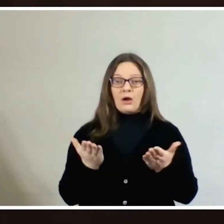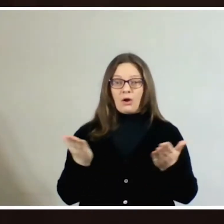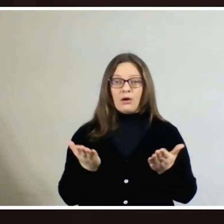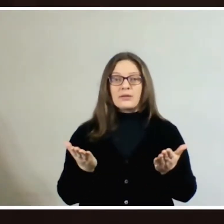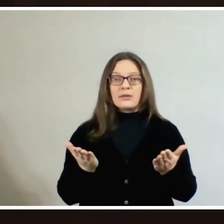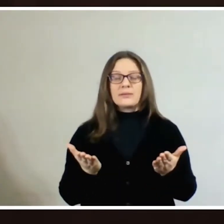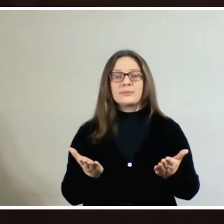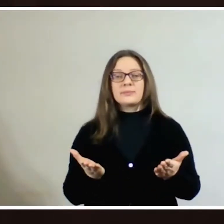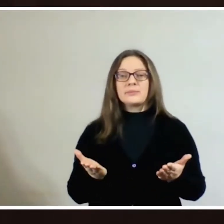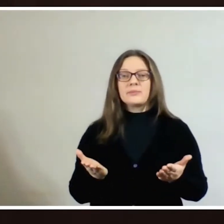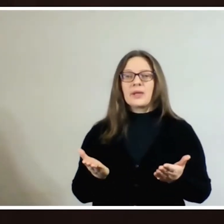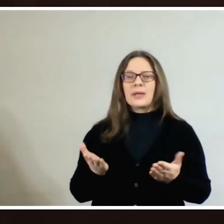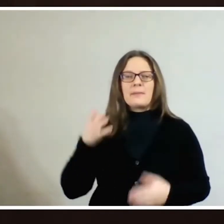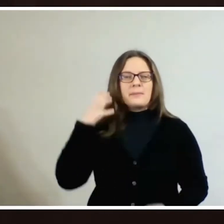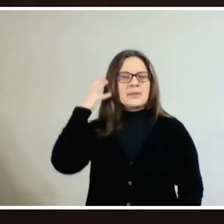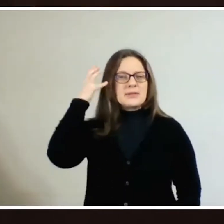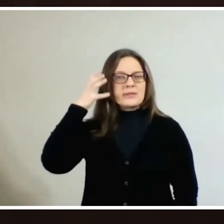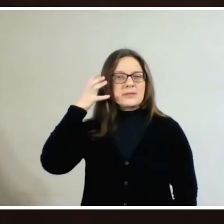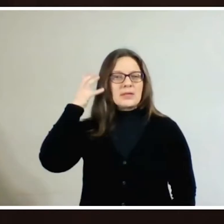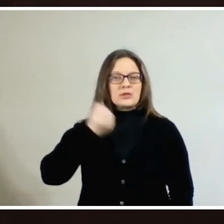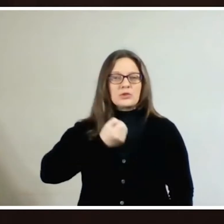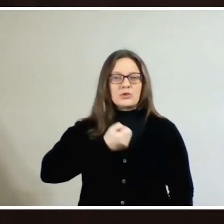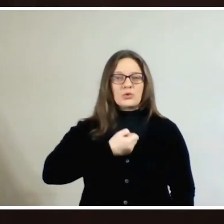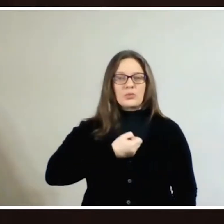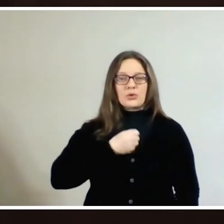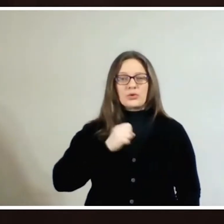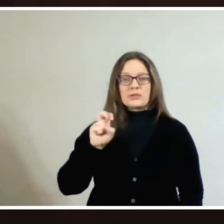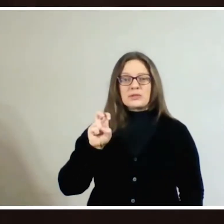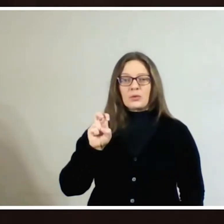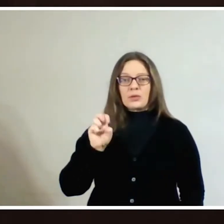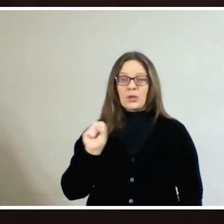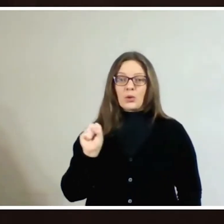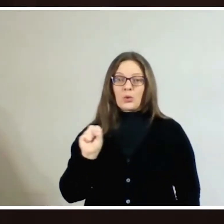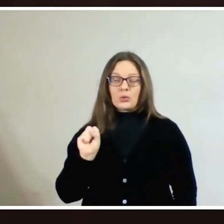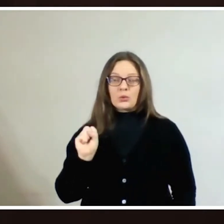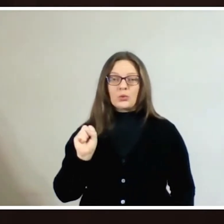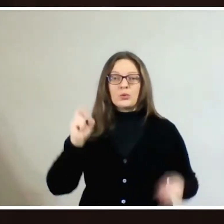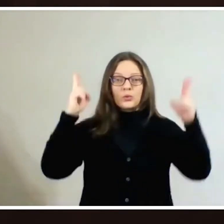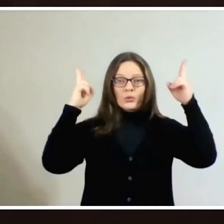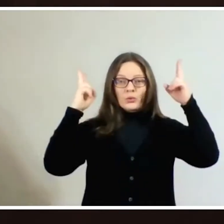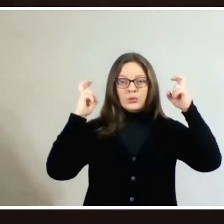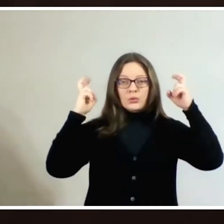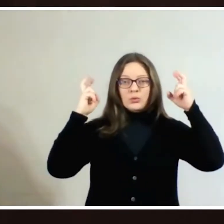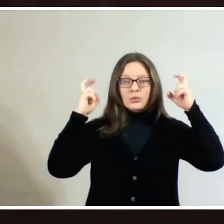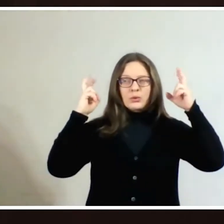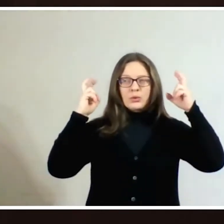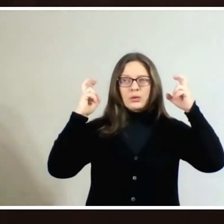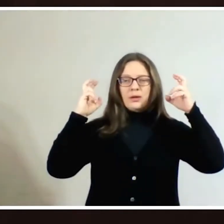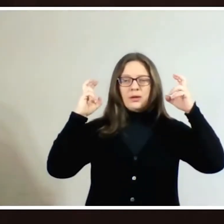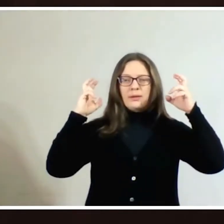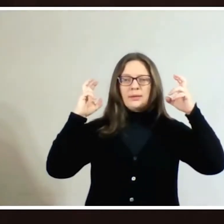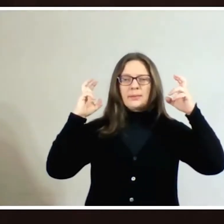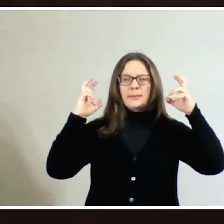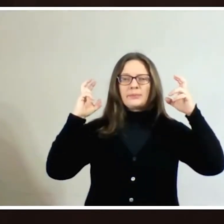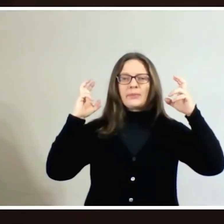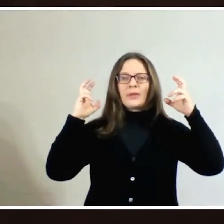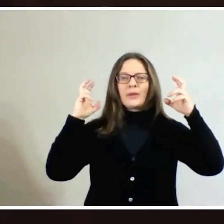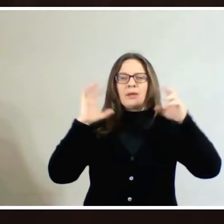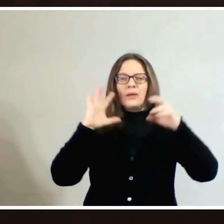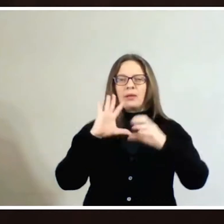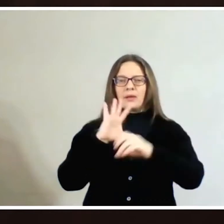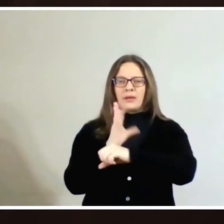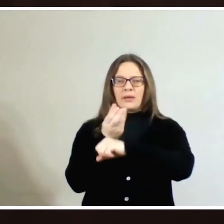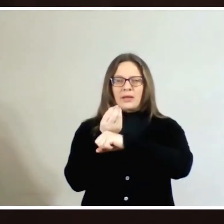à mensagem 58, que tem por título Pérgamo, Desvios e Consequências.